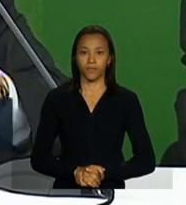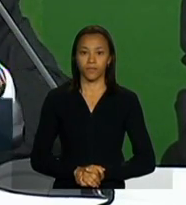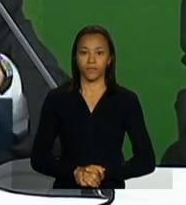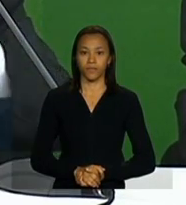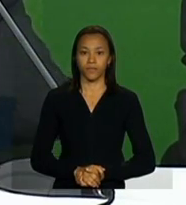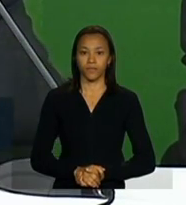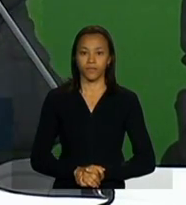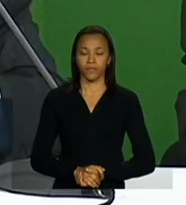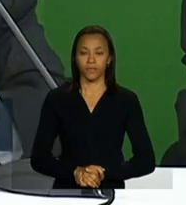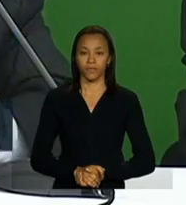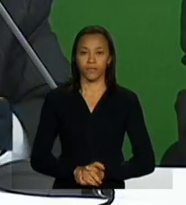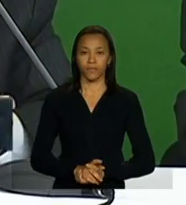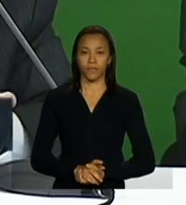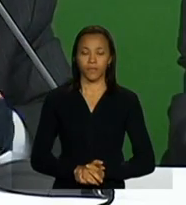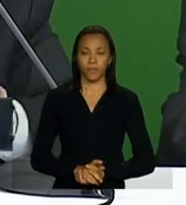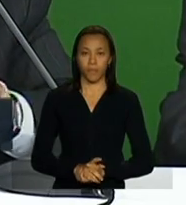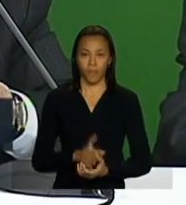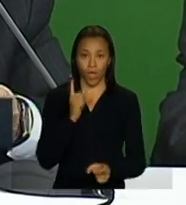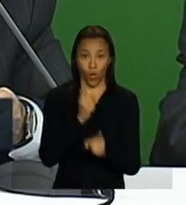Aqui.